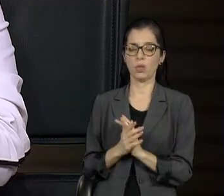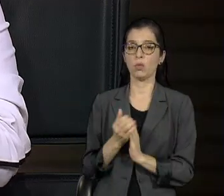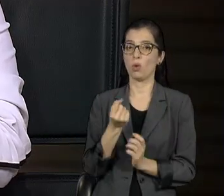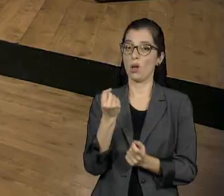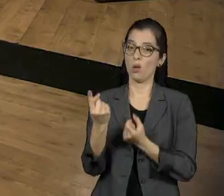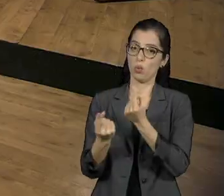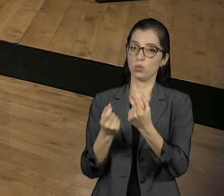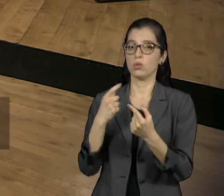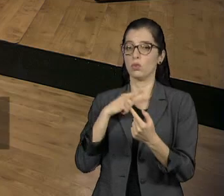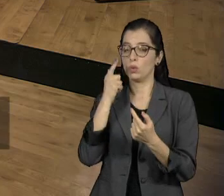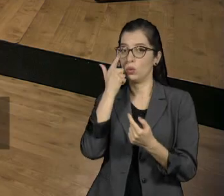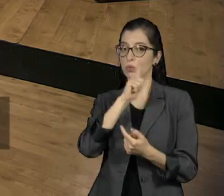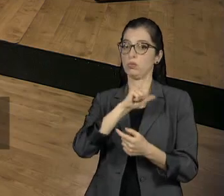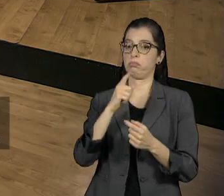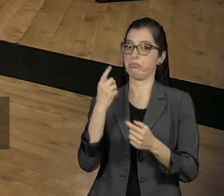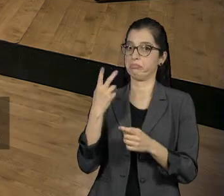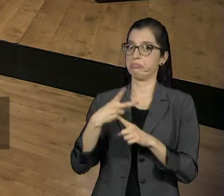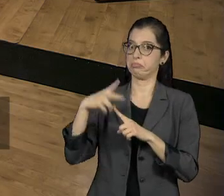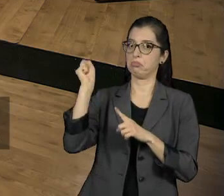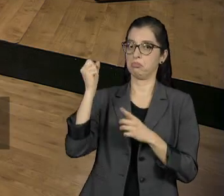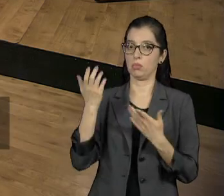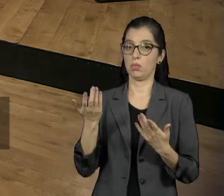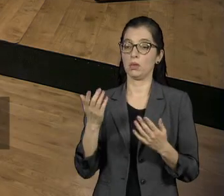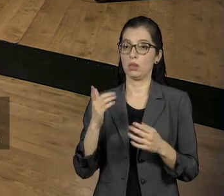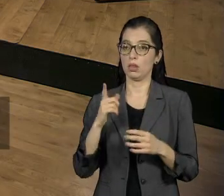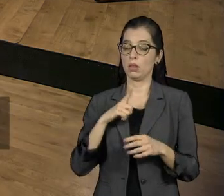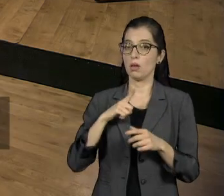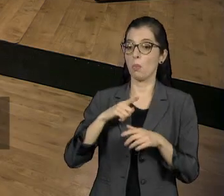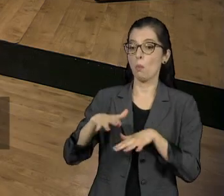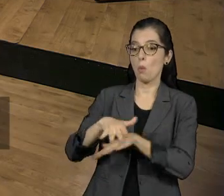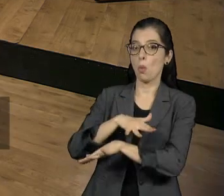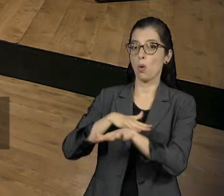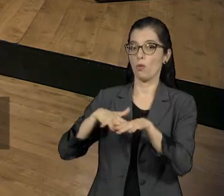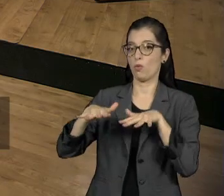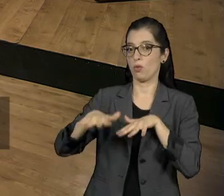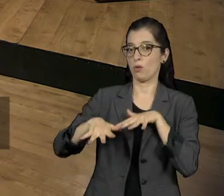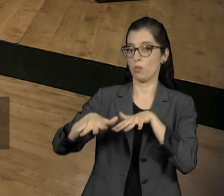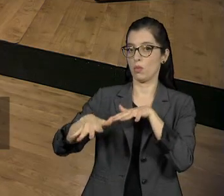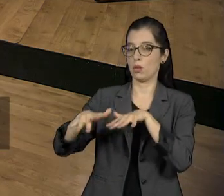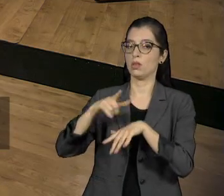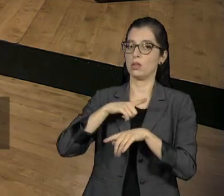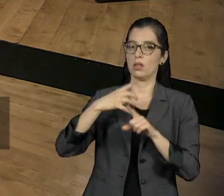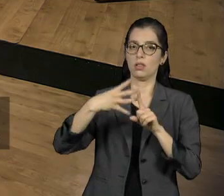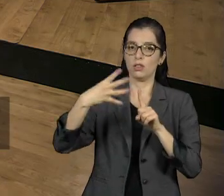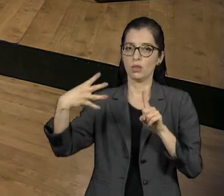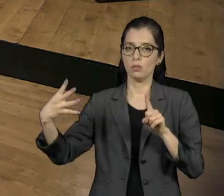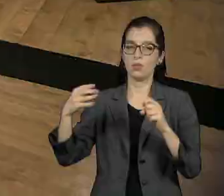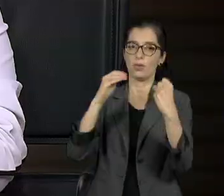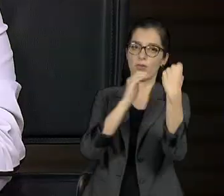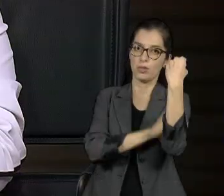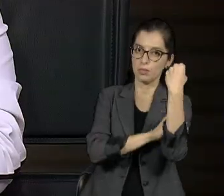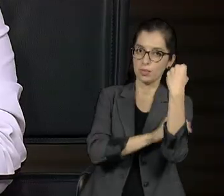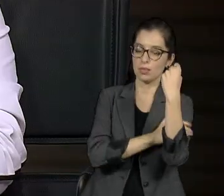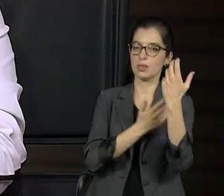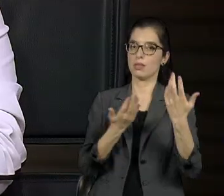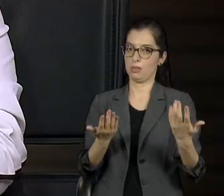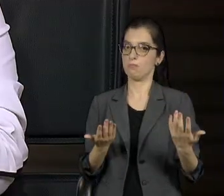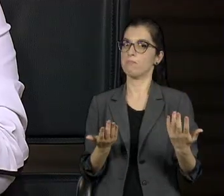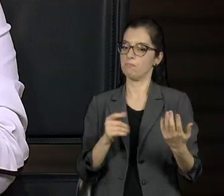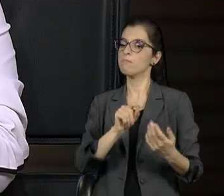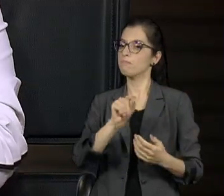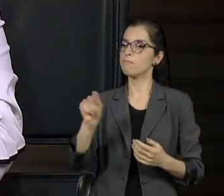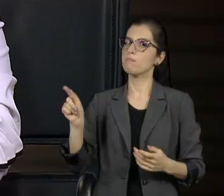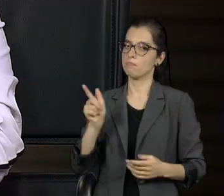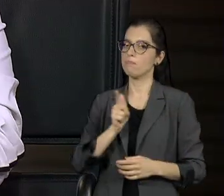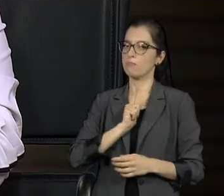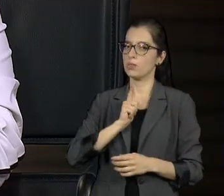para movimentos sociais, né? Para os grupos LGBT, para as feministas, e isso também ganhou bastante destaque e é muito importante,